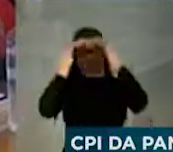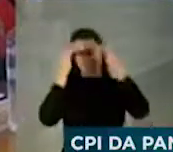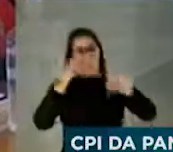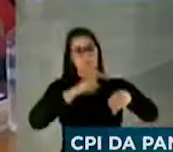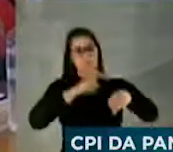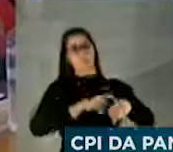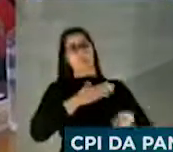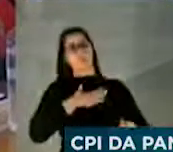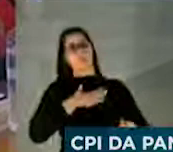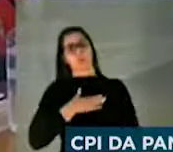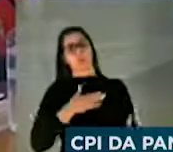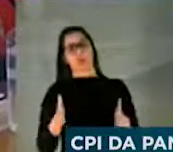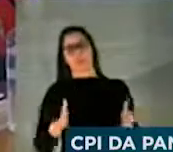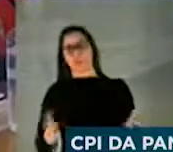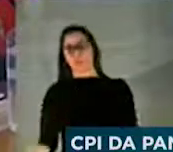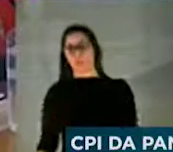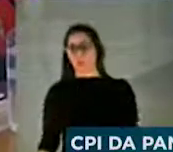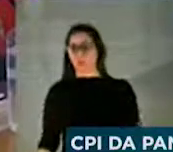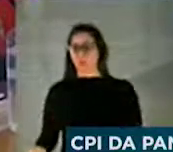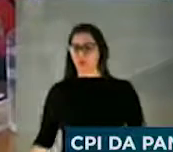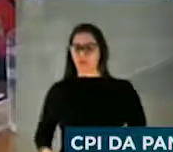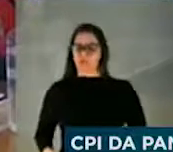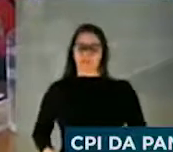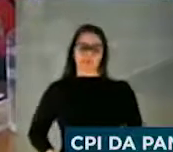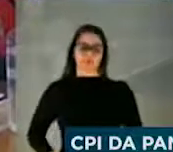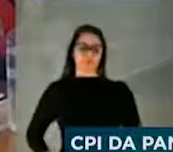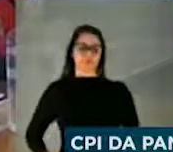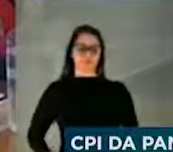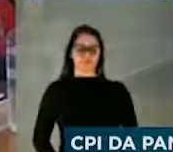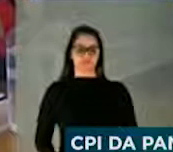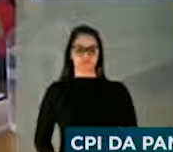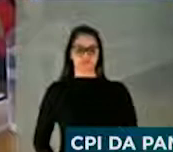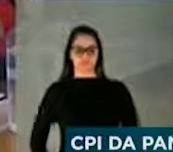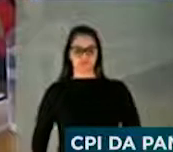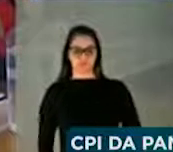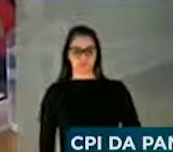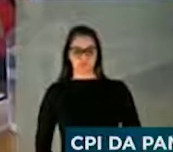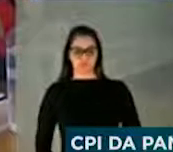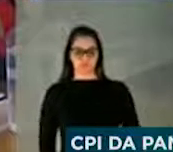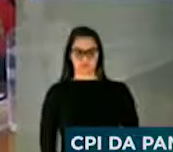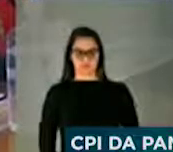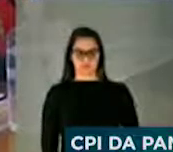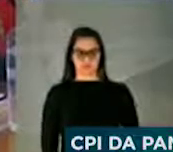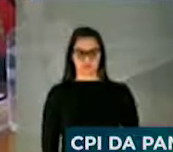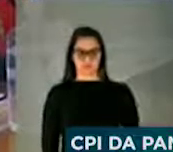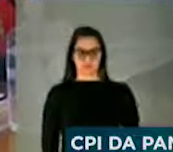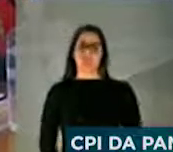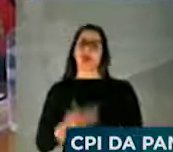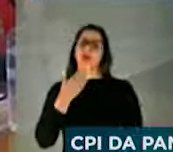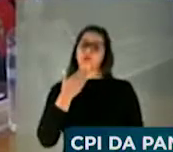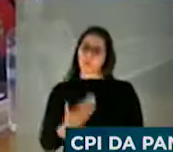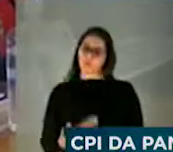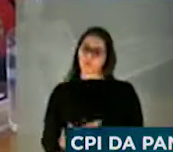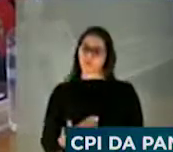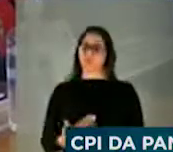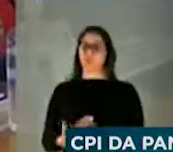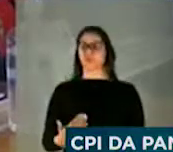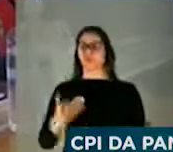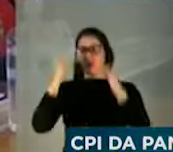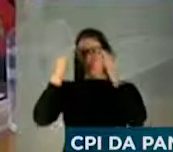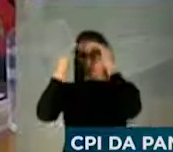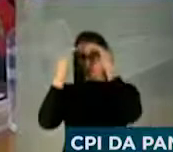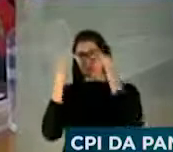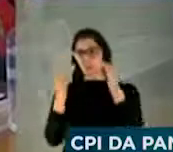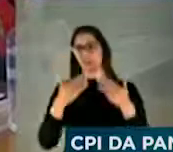respire em abril de 2020 novamente e se usa o reino de baixo de desinformação eu vou pedir que alguém sem